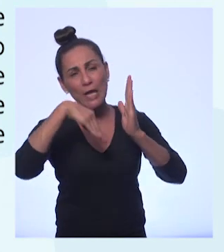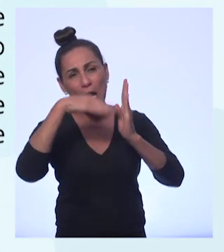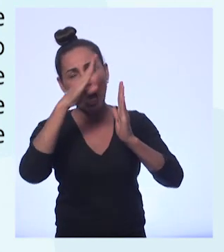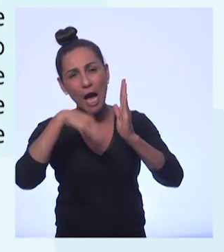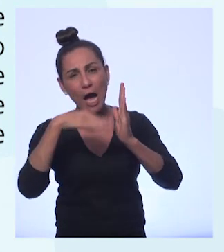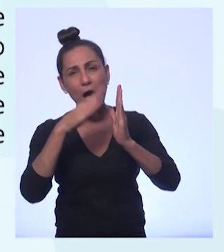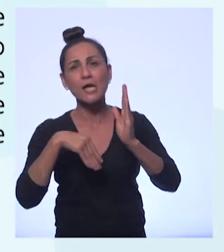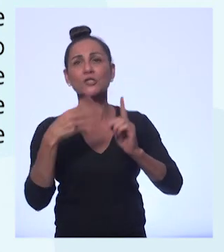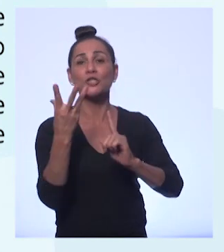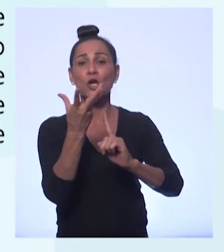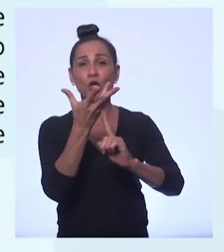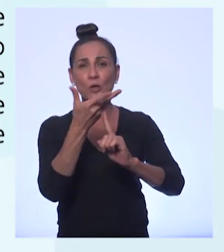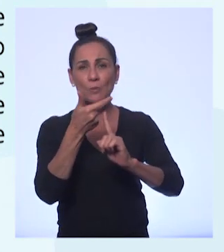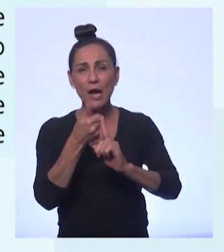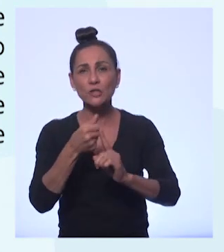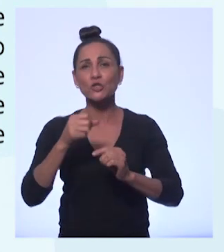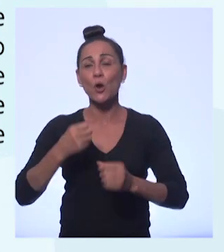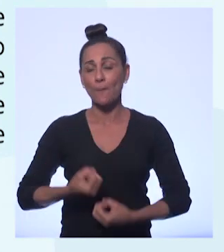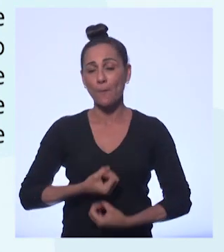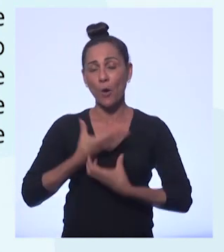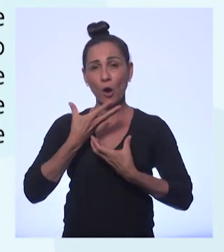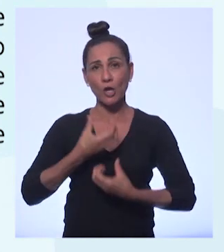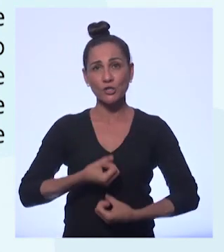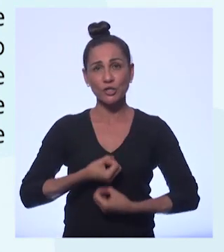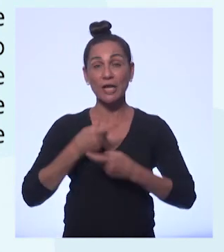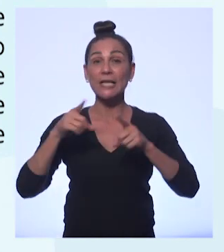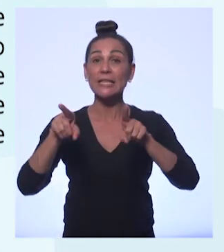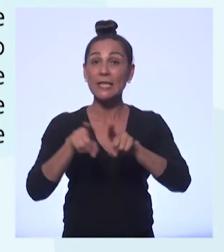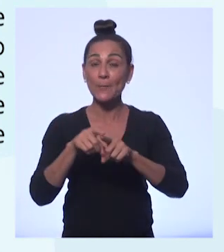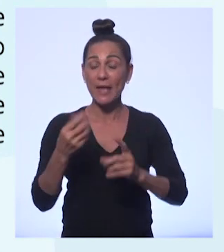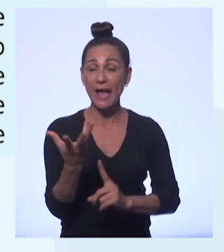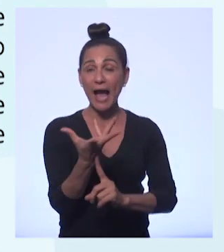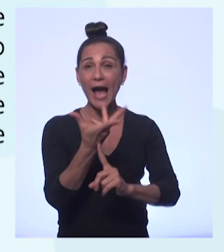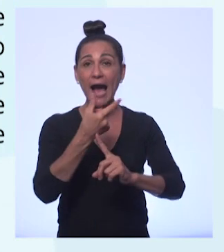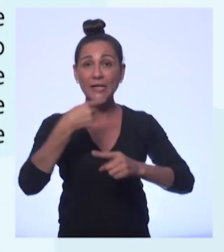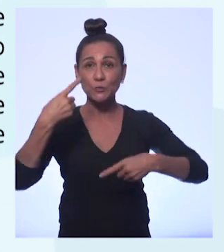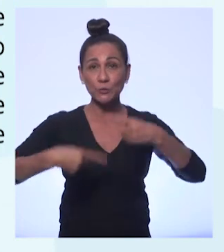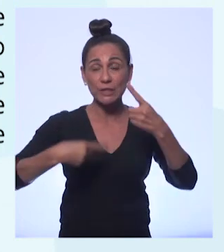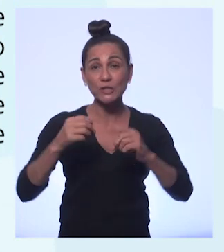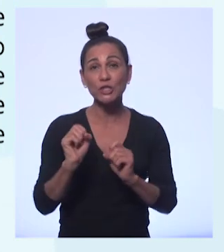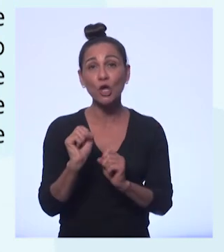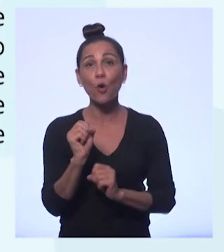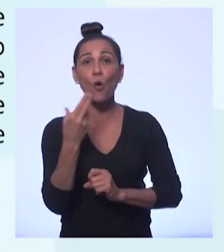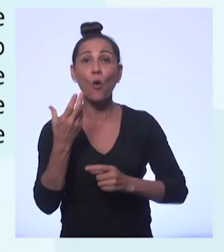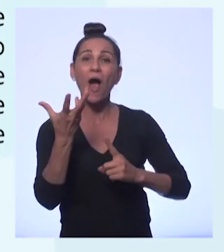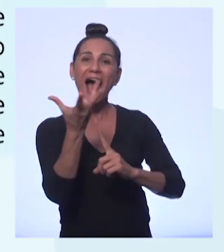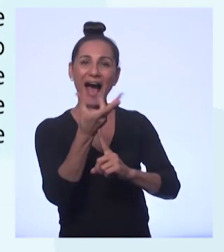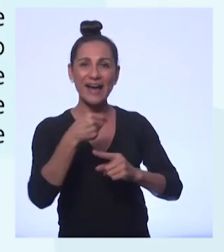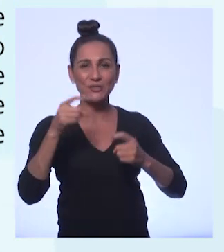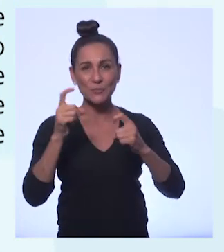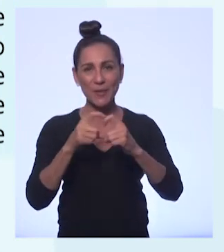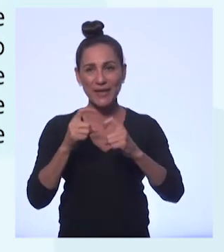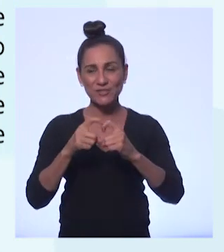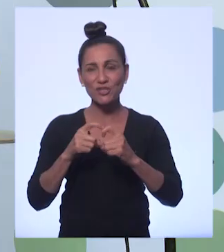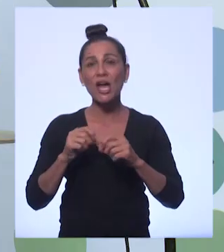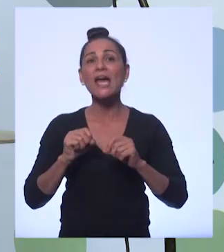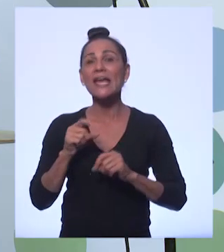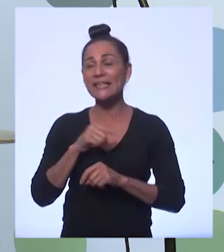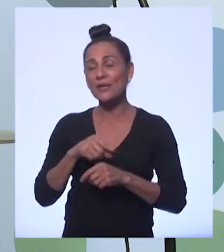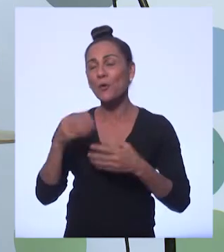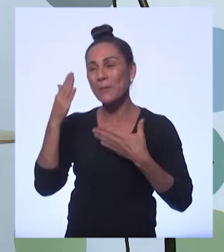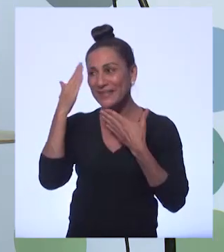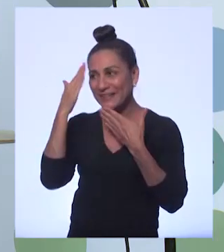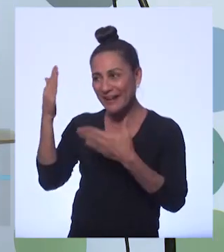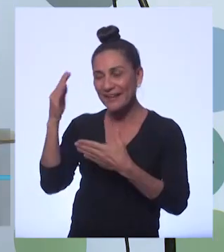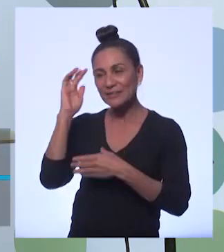a arte poética até a arte política ou arte médica. Obrigado, Mafê, pela leitura. Então, a